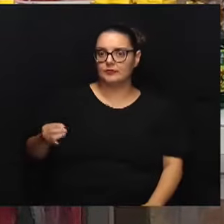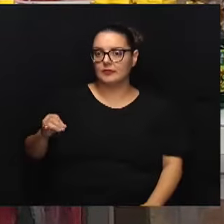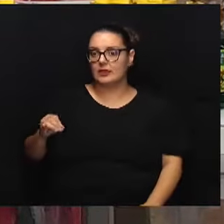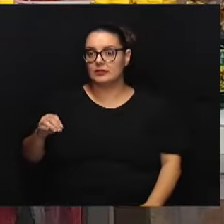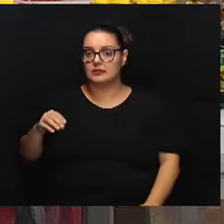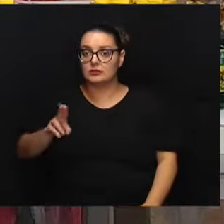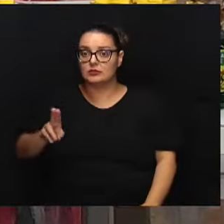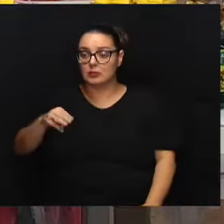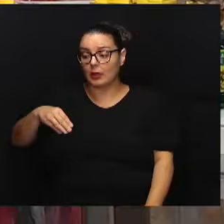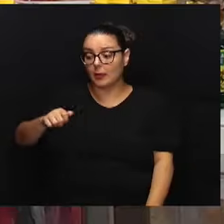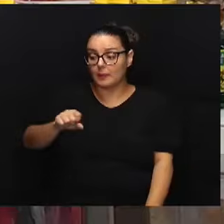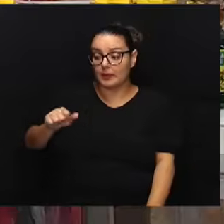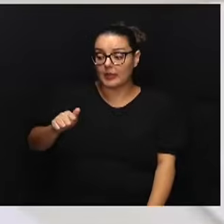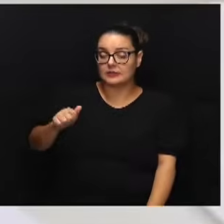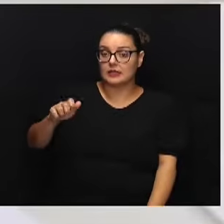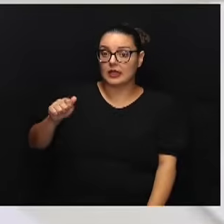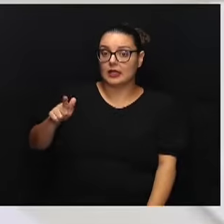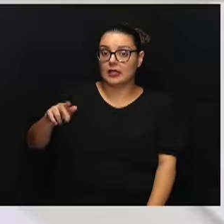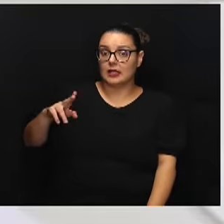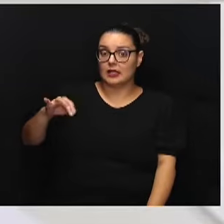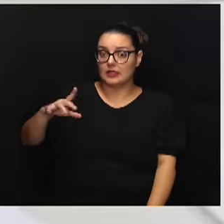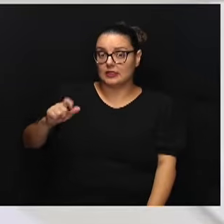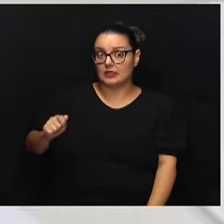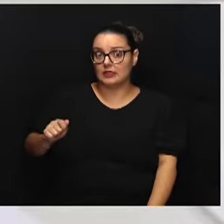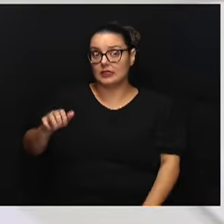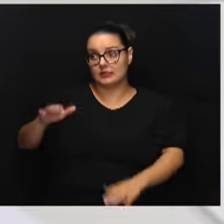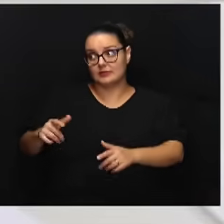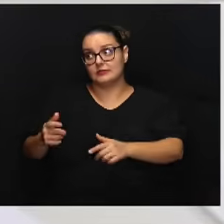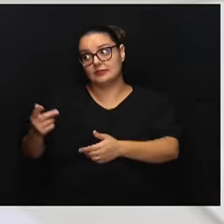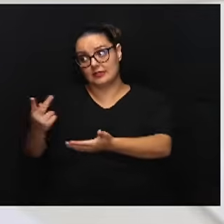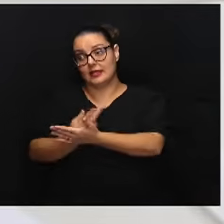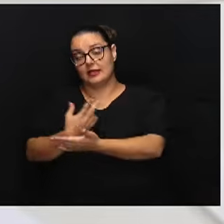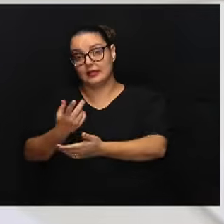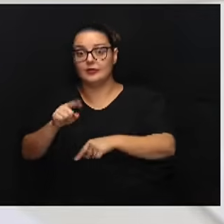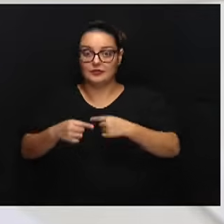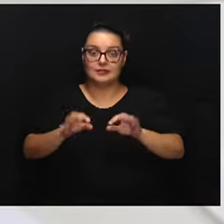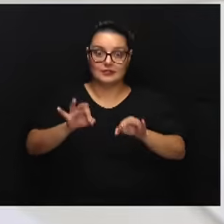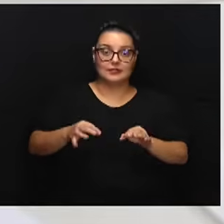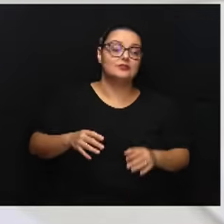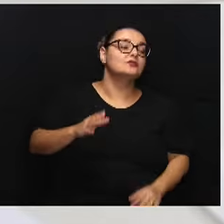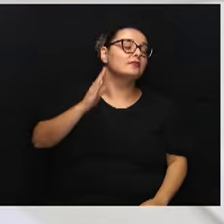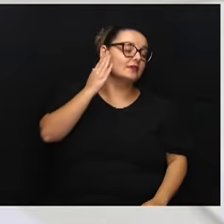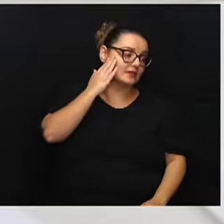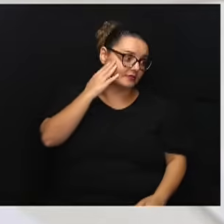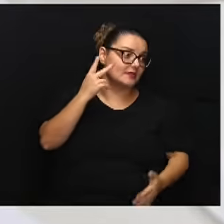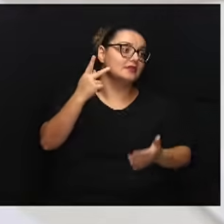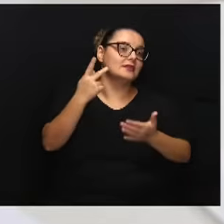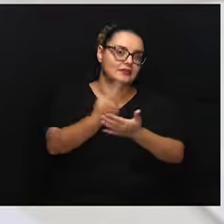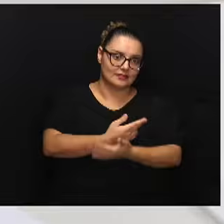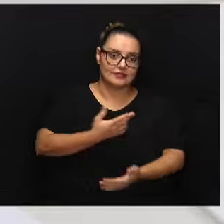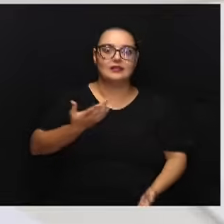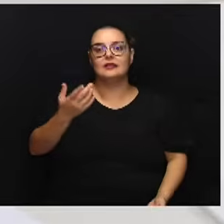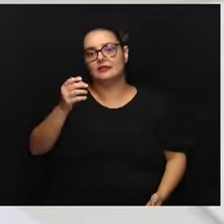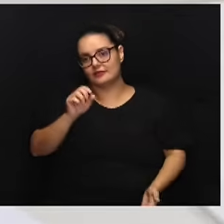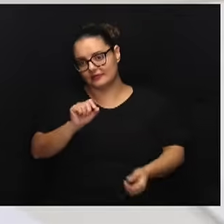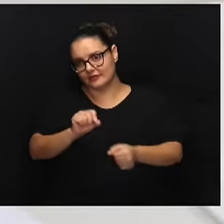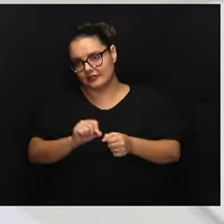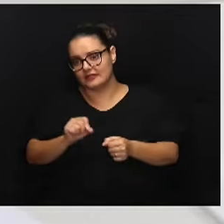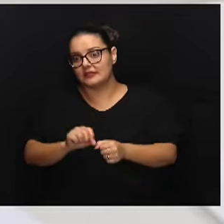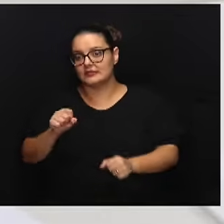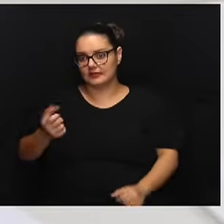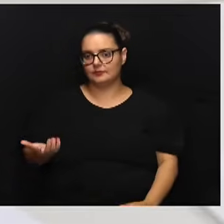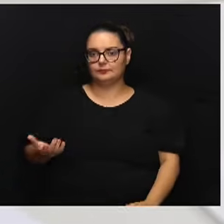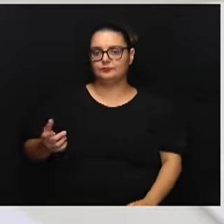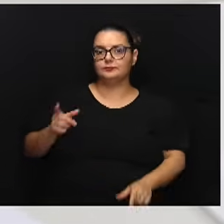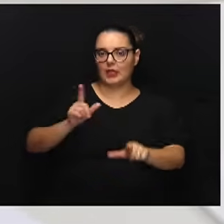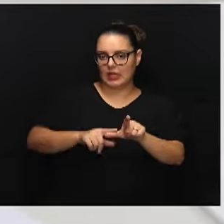acrílica, sabe? Muitas vezes dá errado, mas muitas vezes dá certo. A gente só vai saber fazendo, explorando mesmo. Por exemplo, a gente fez uma letra